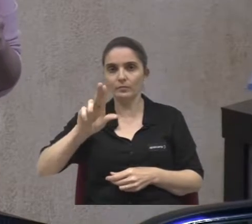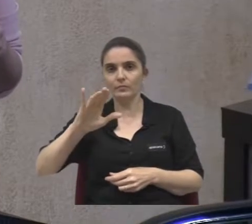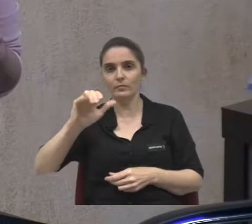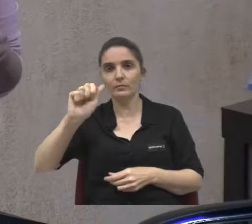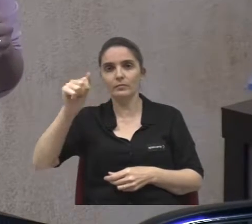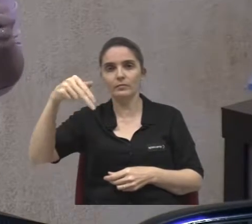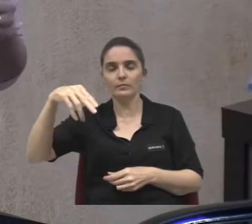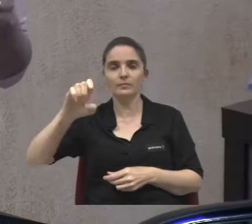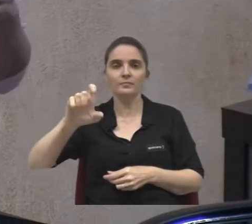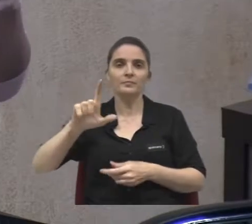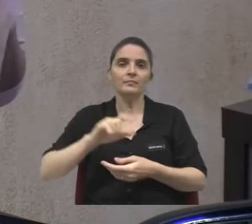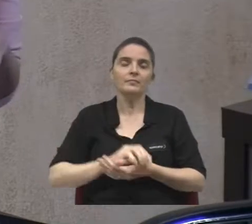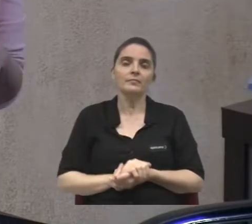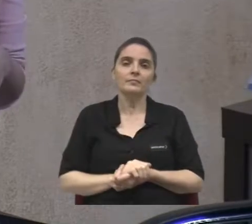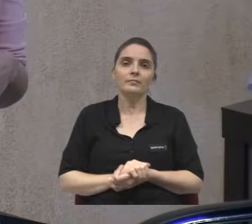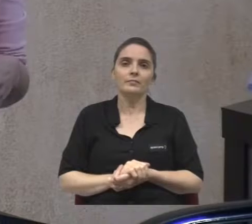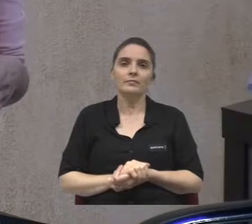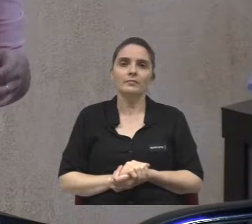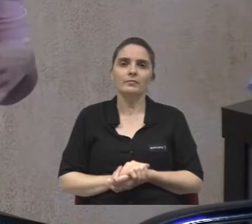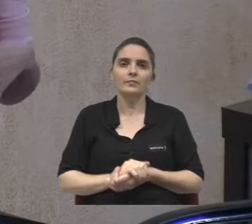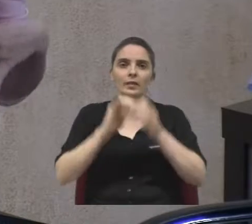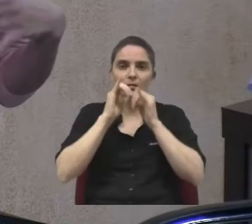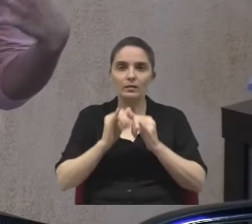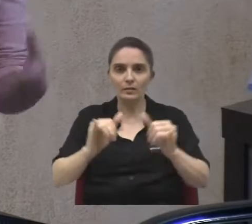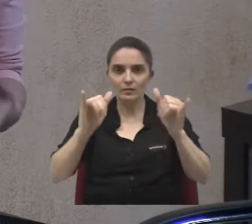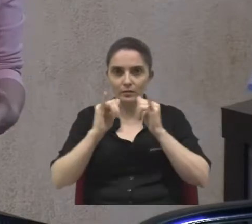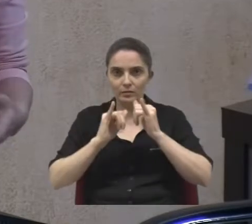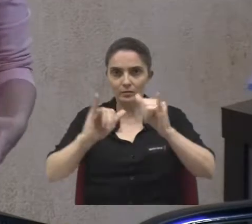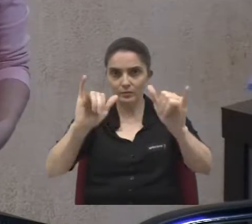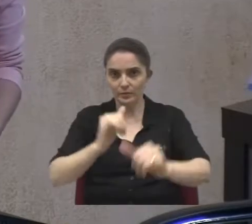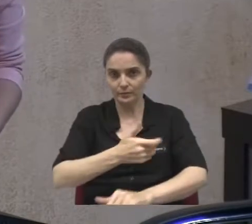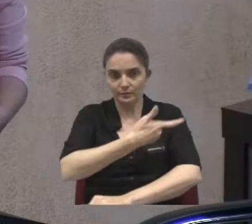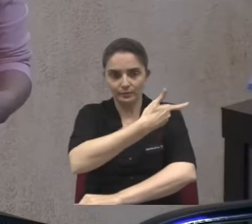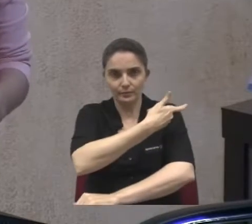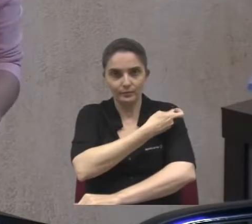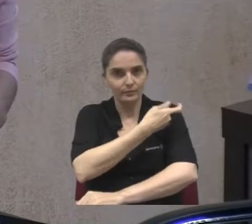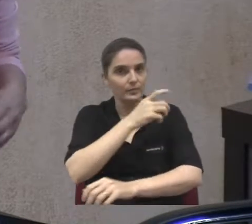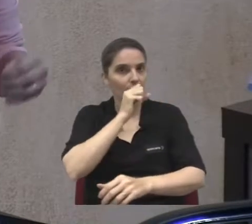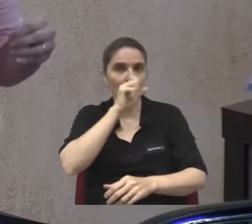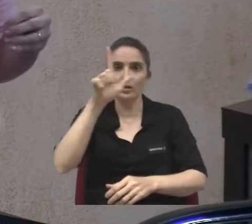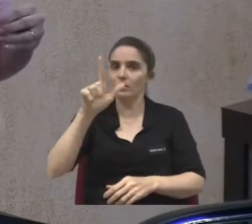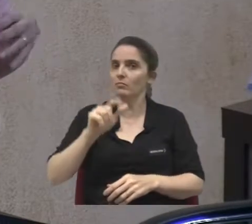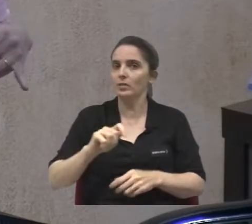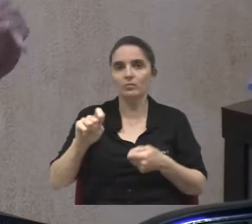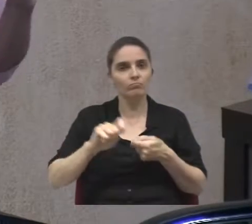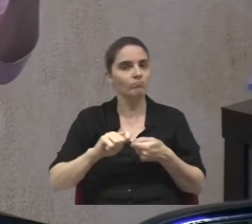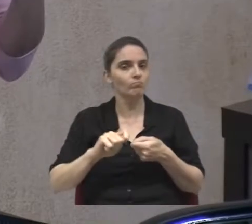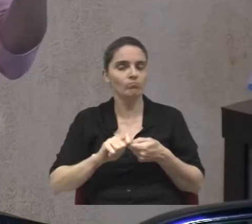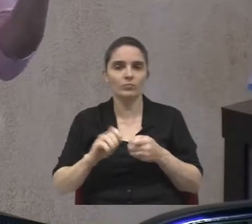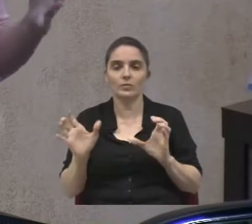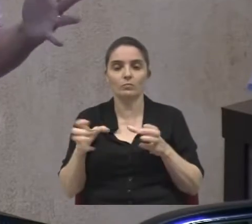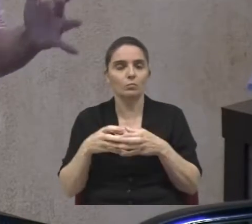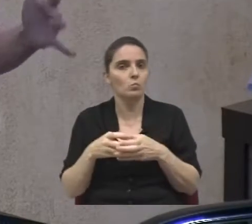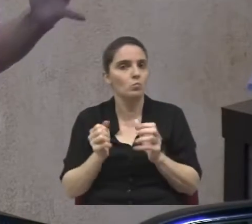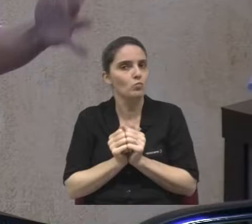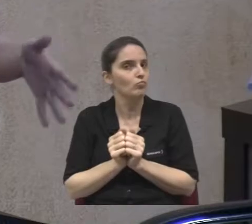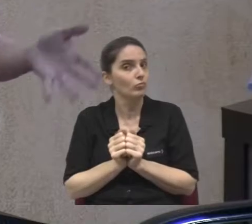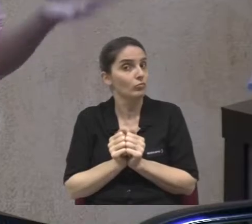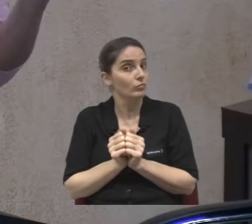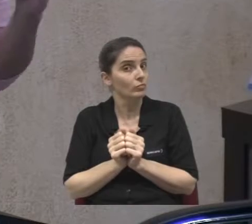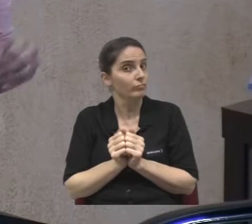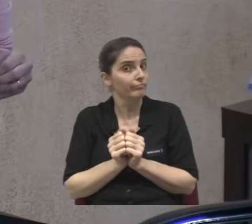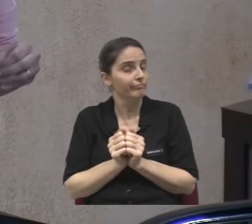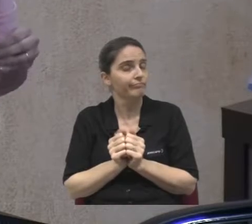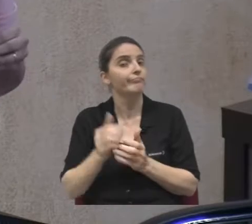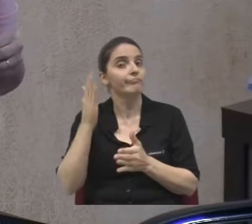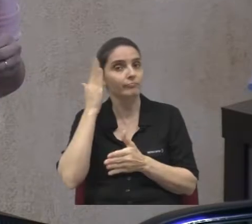da campanha antirrábica, que Limeira não está fazendo parte esse ano. A gente está cansado de saber que as verbas